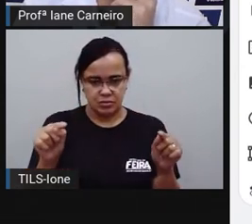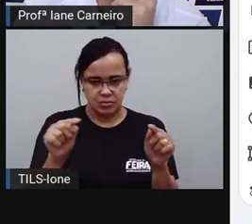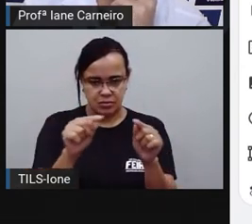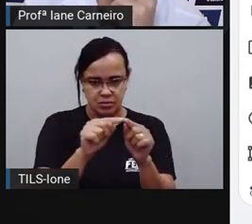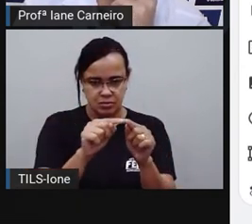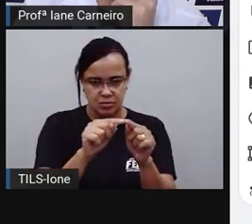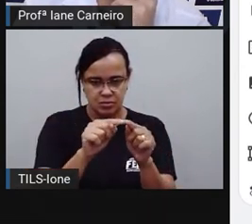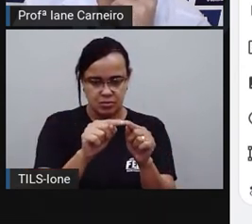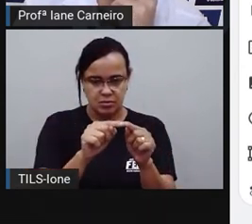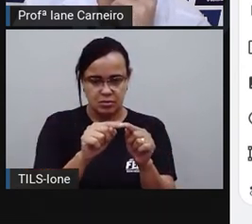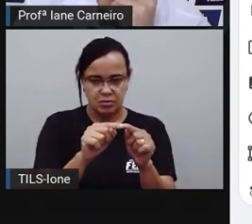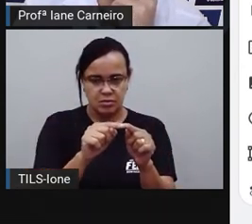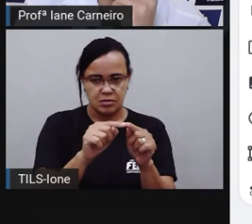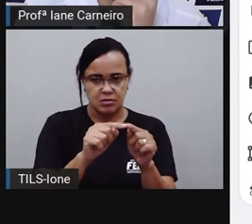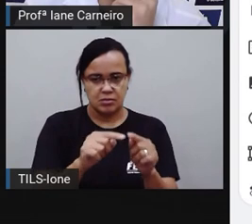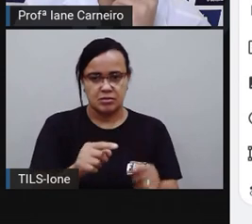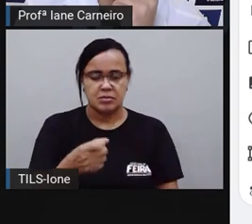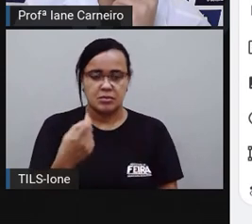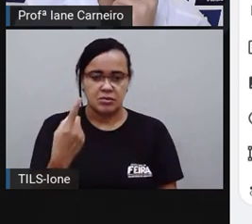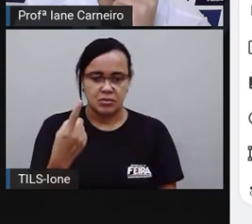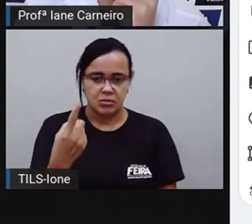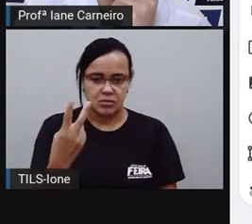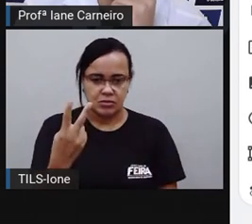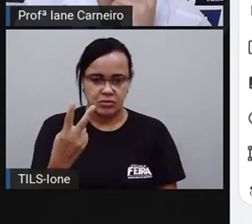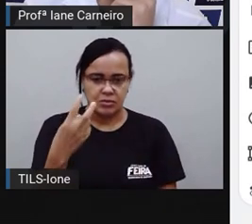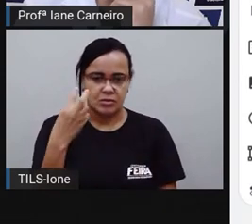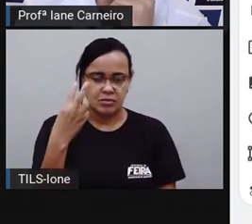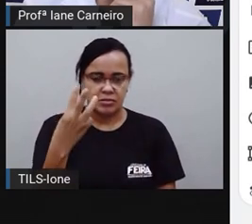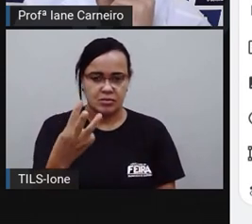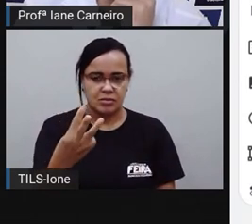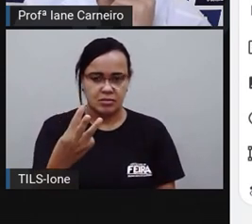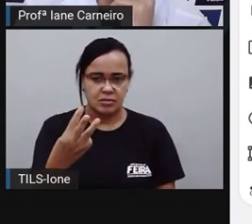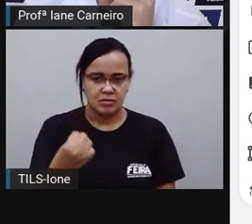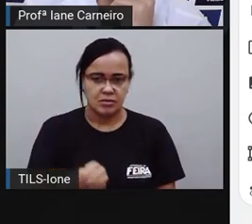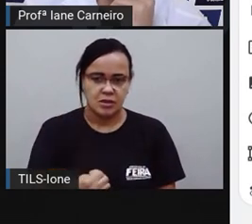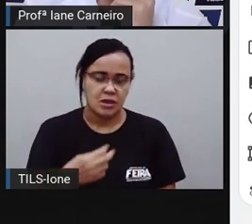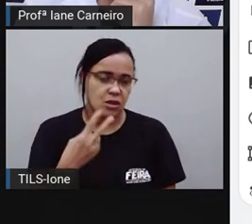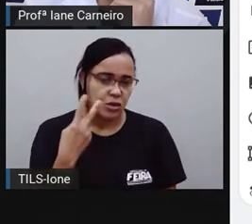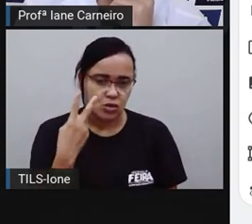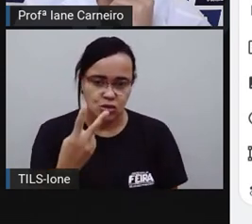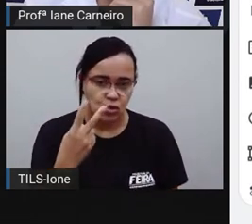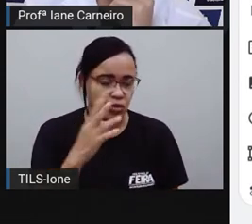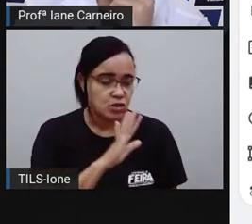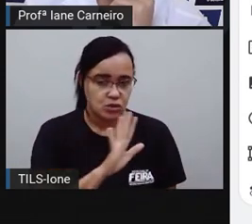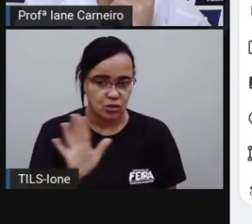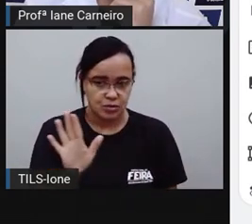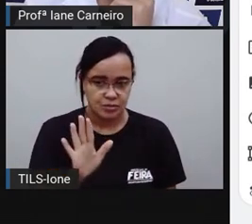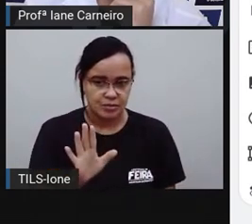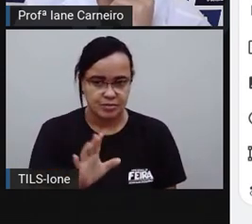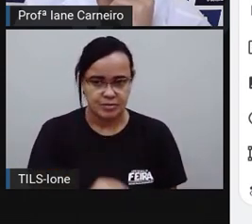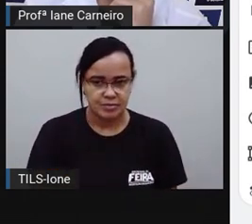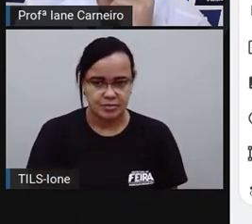Um, dois. Dois retângulos, ó. Um,